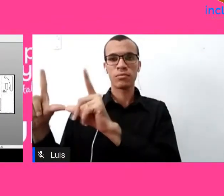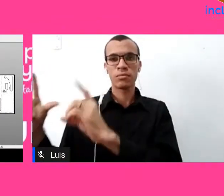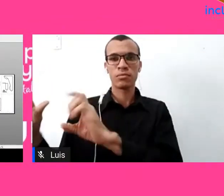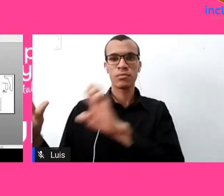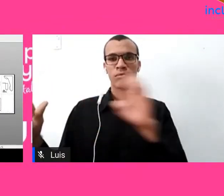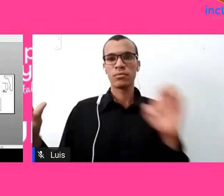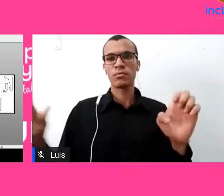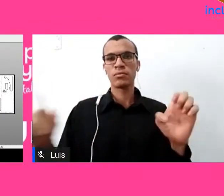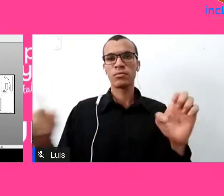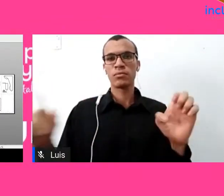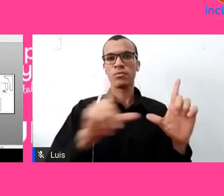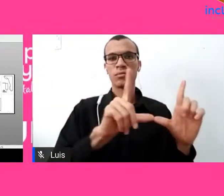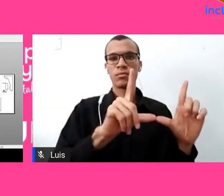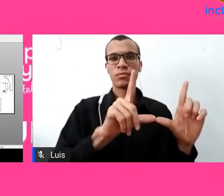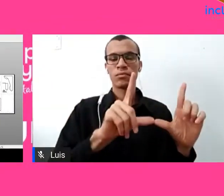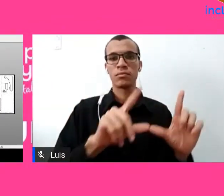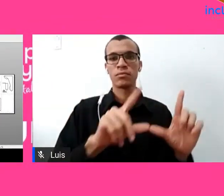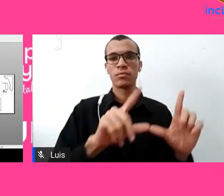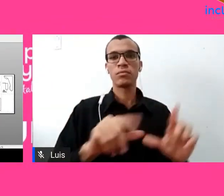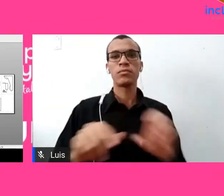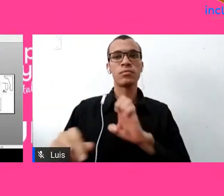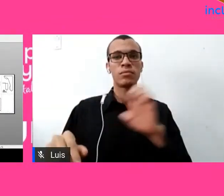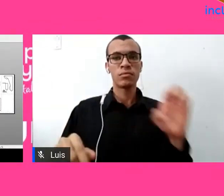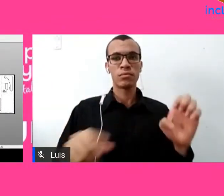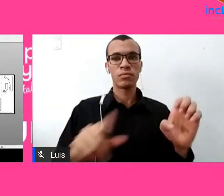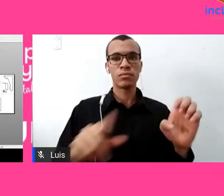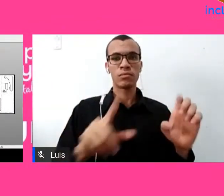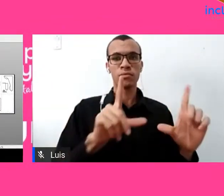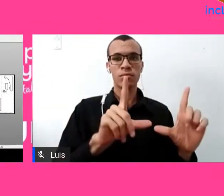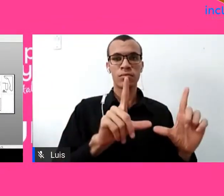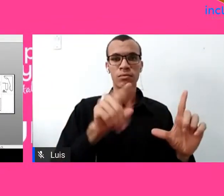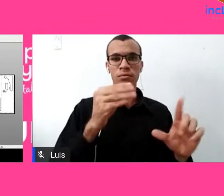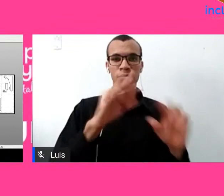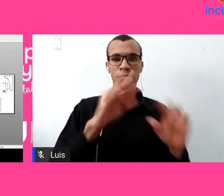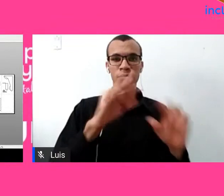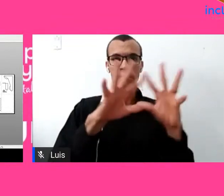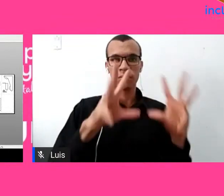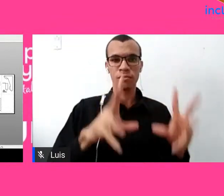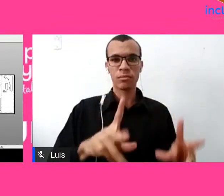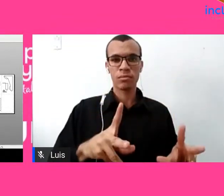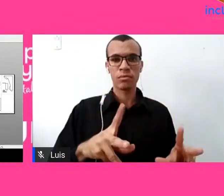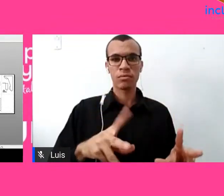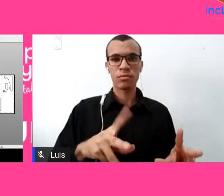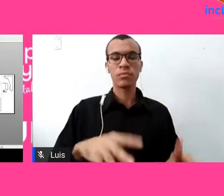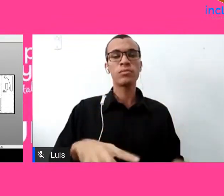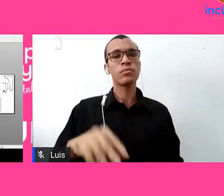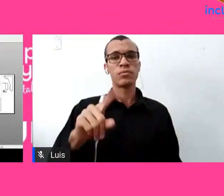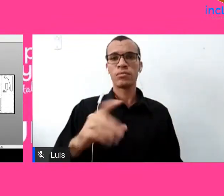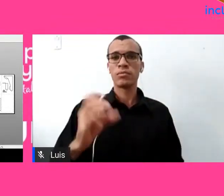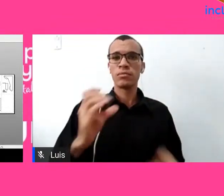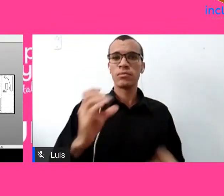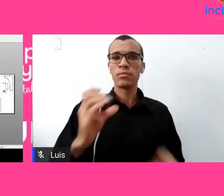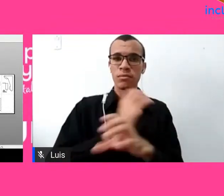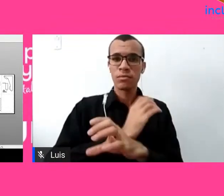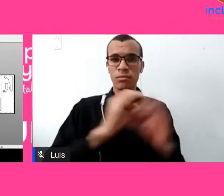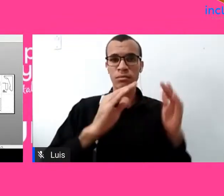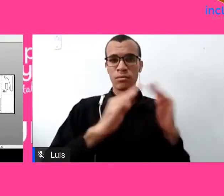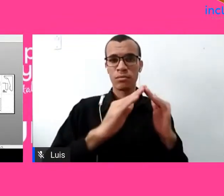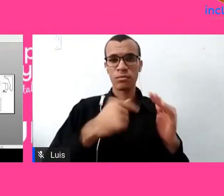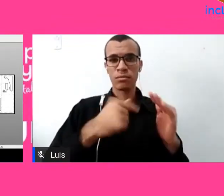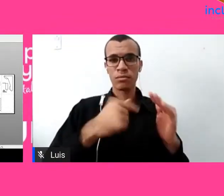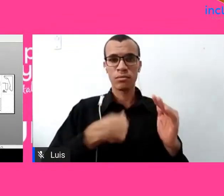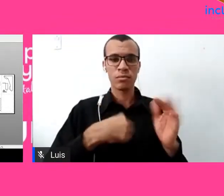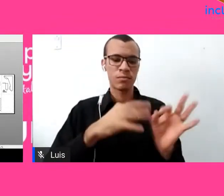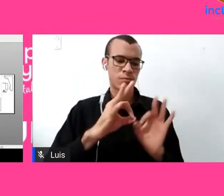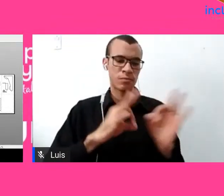esquerdo. A do lado esquerdo é esse objeto, que no caso é a própria casa que eu modelei,